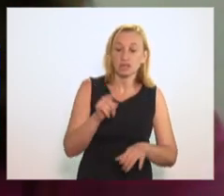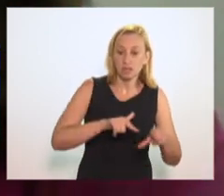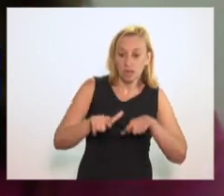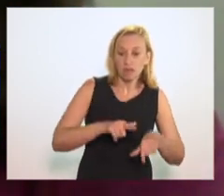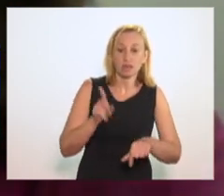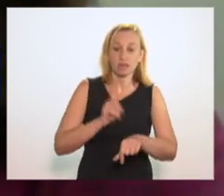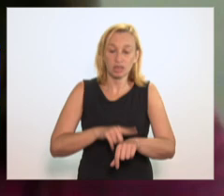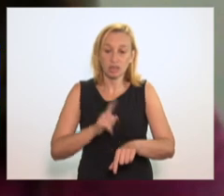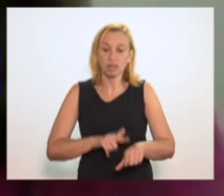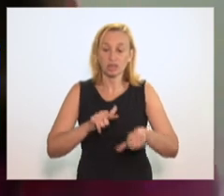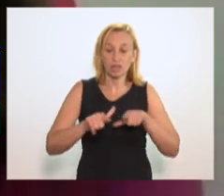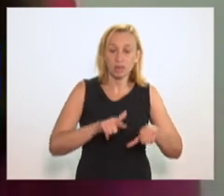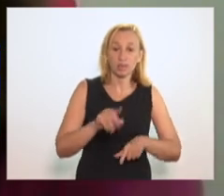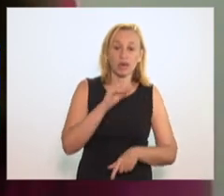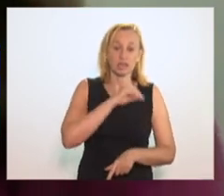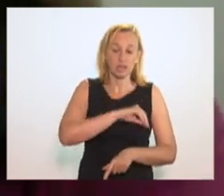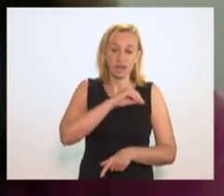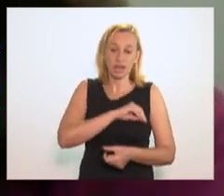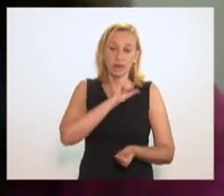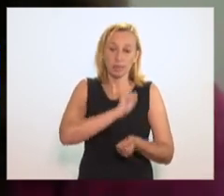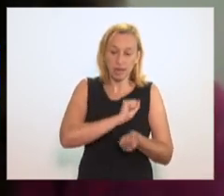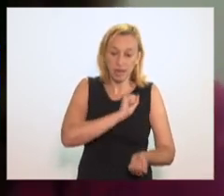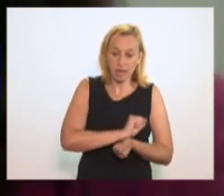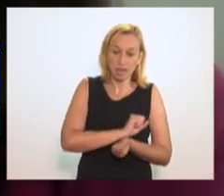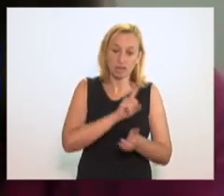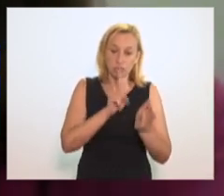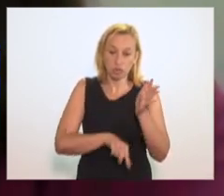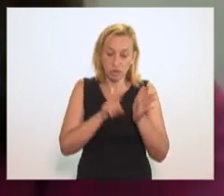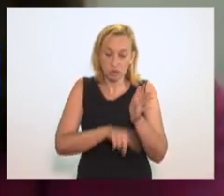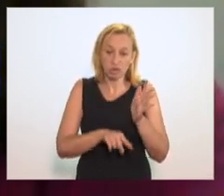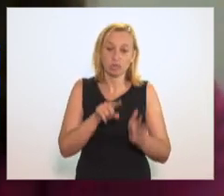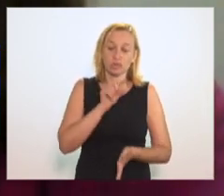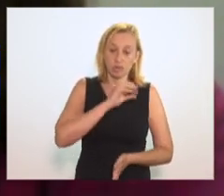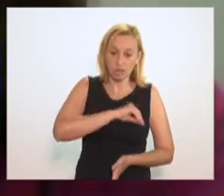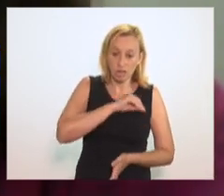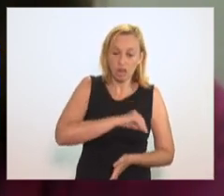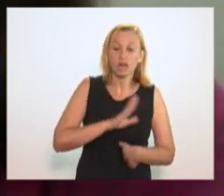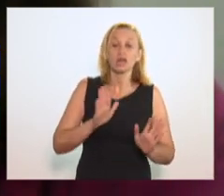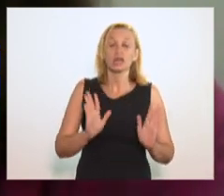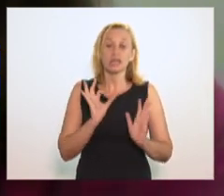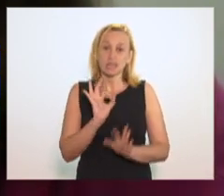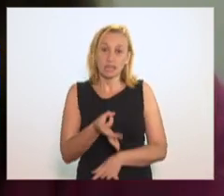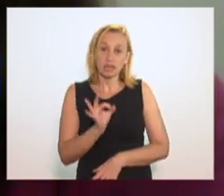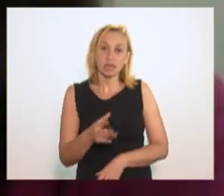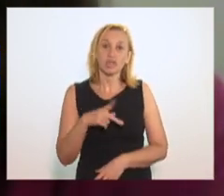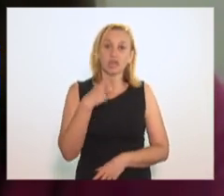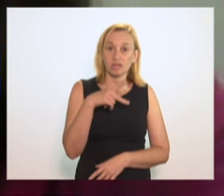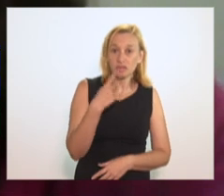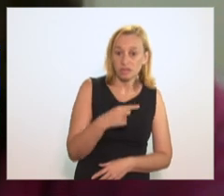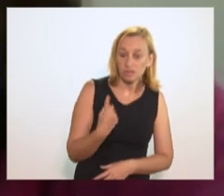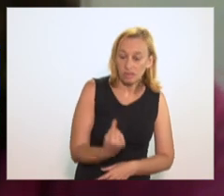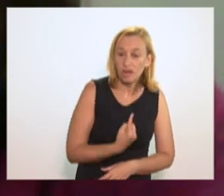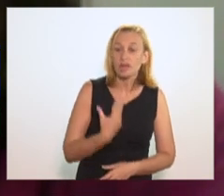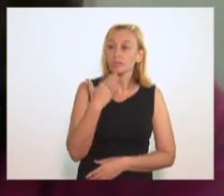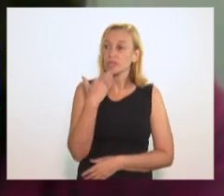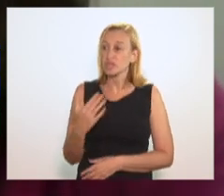suspenso uma redução dos seus vencimentos então objetivamente a nossa fala é para pedir a vossa excelência que